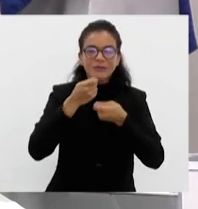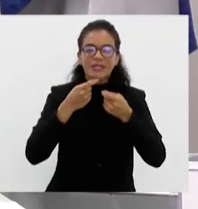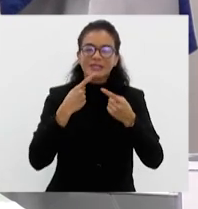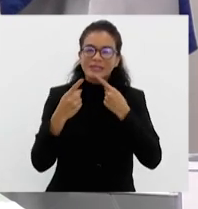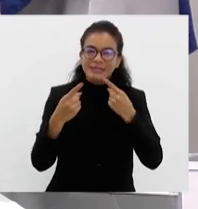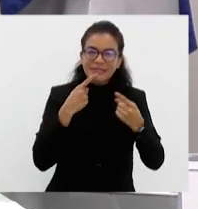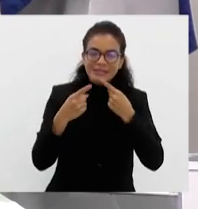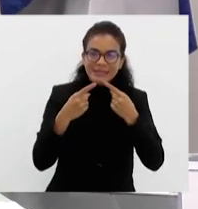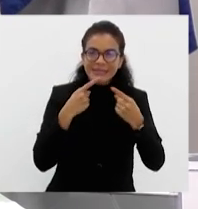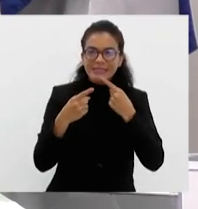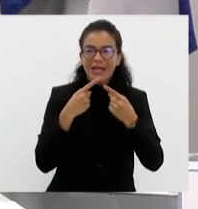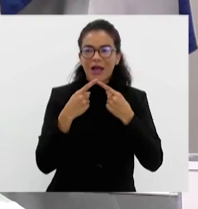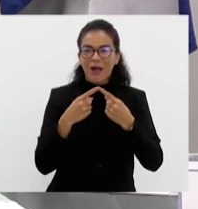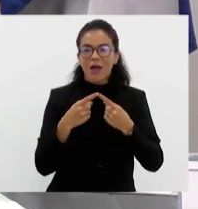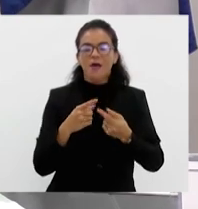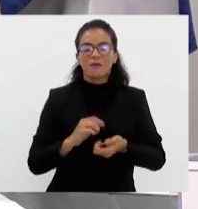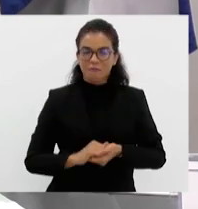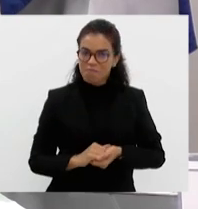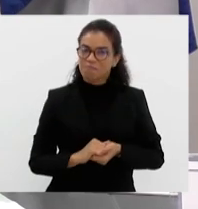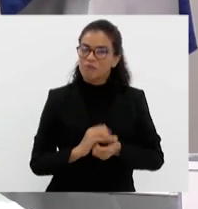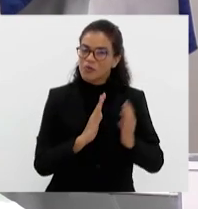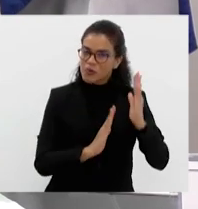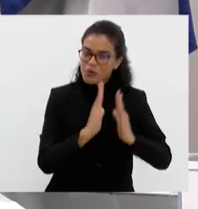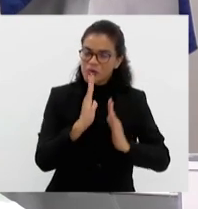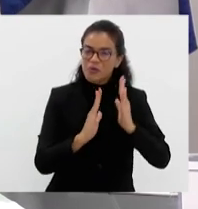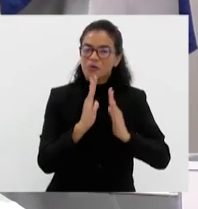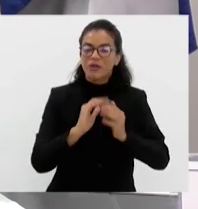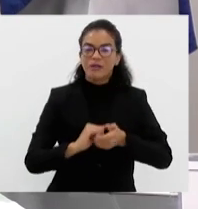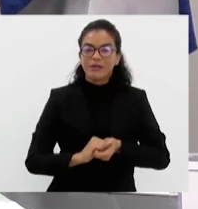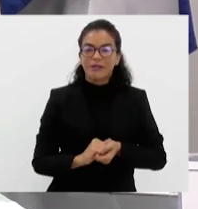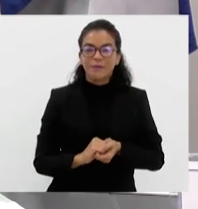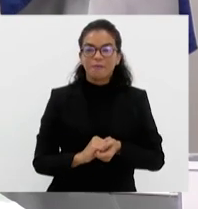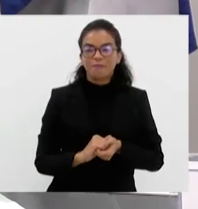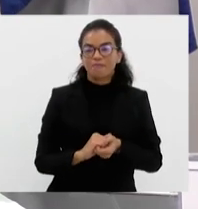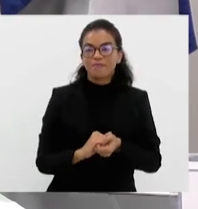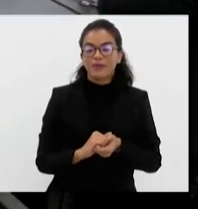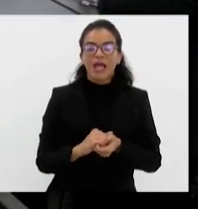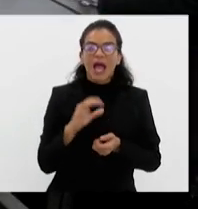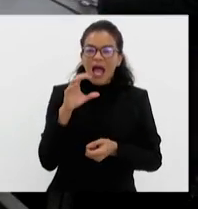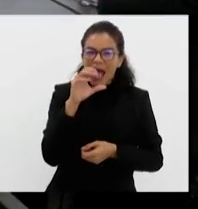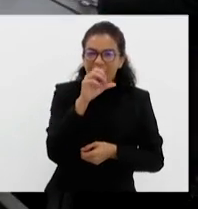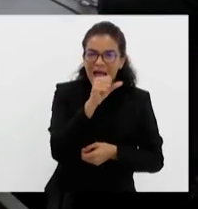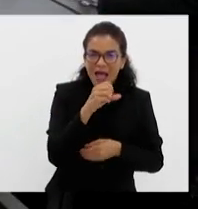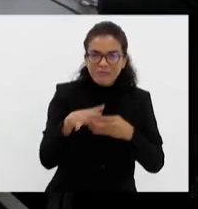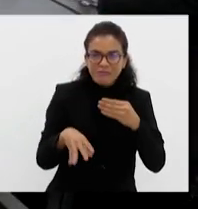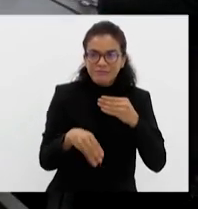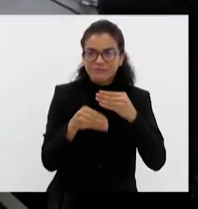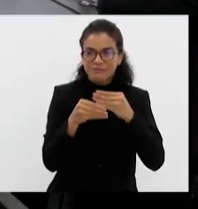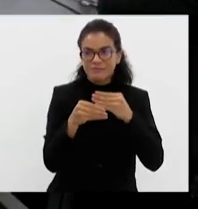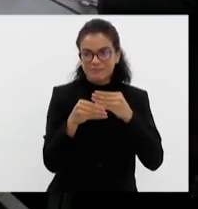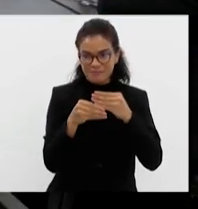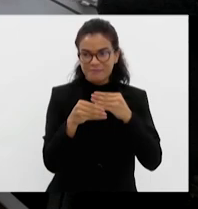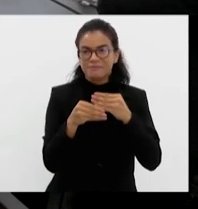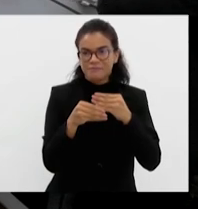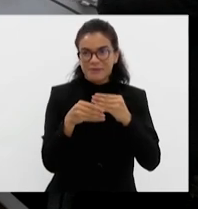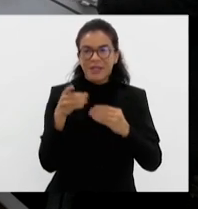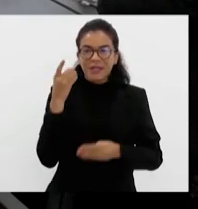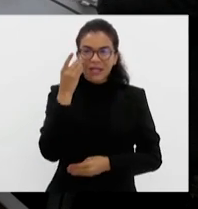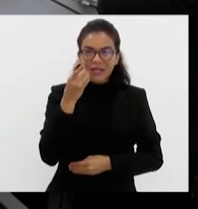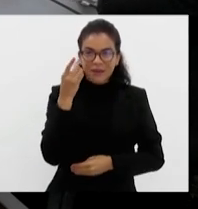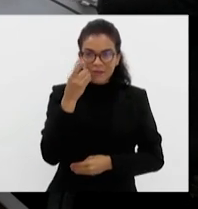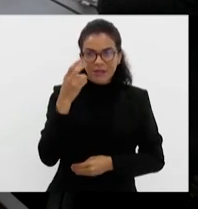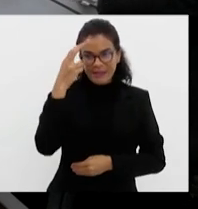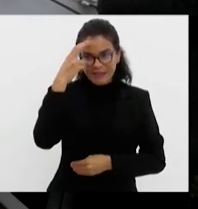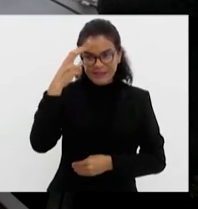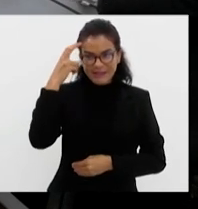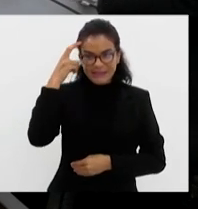figura das mais cruciais nesse processo todo. Então, só para complementar também muito rapidinho, pegando o gancho da deputada